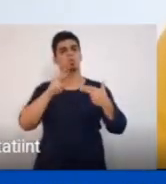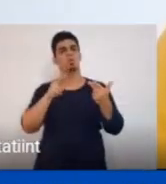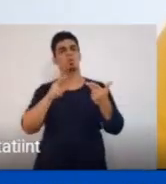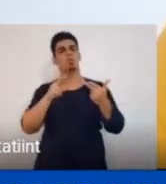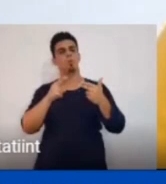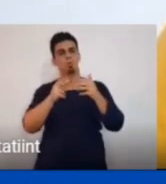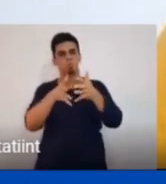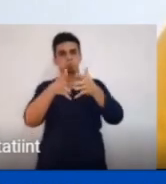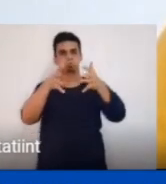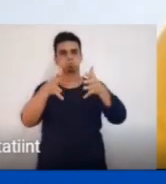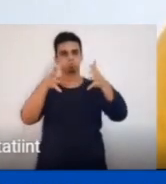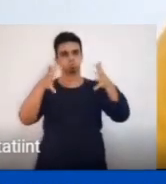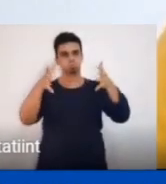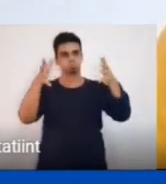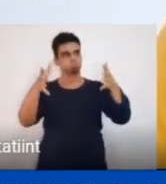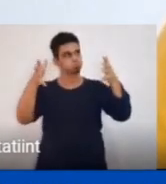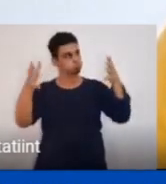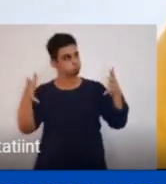de